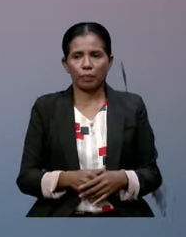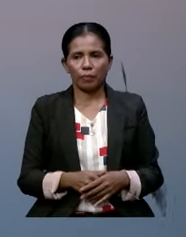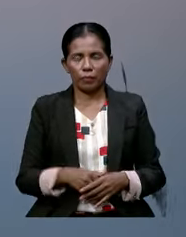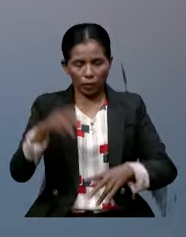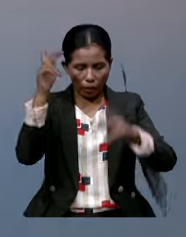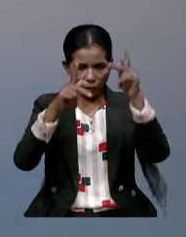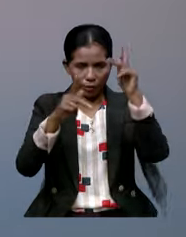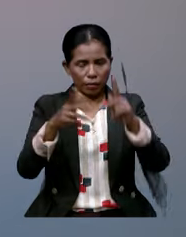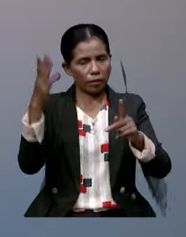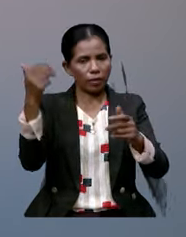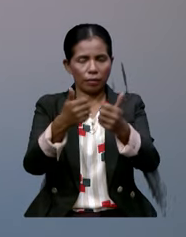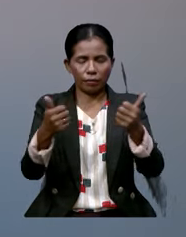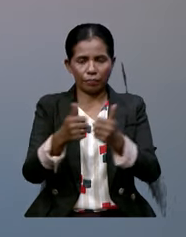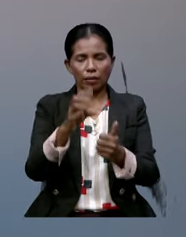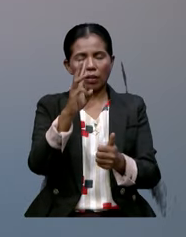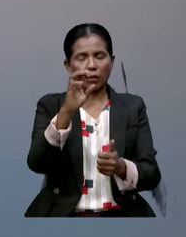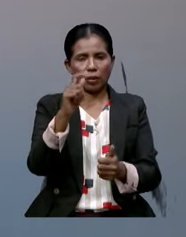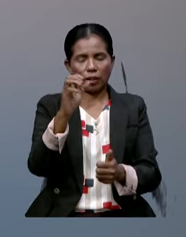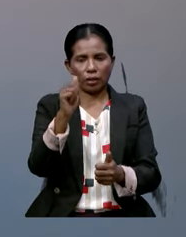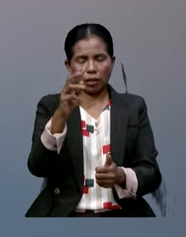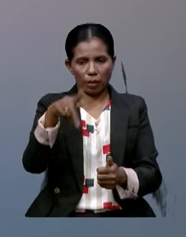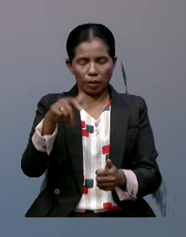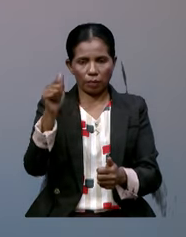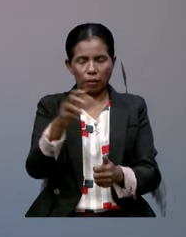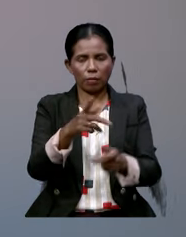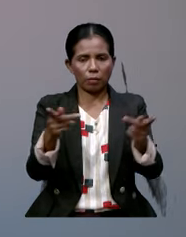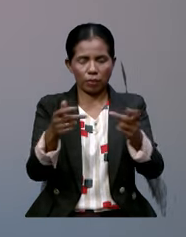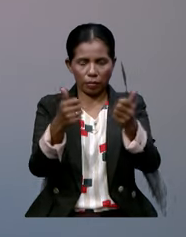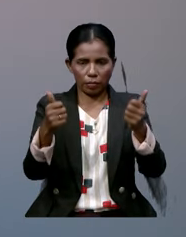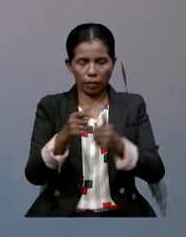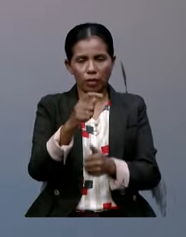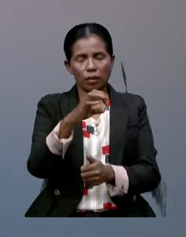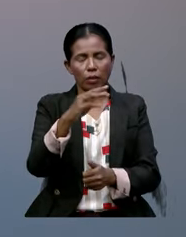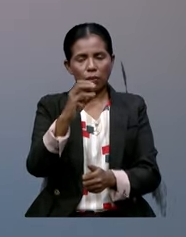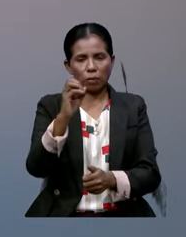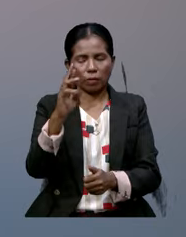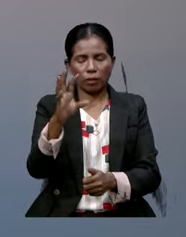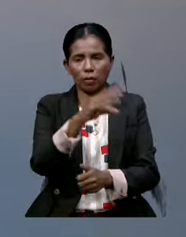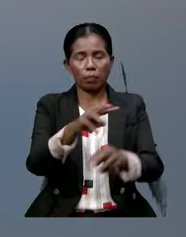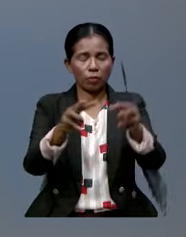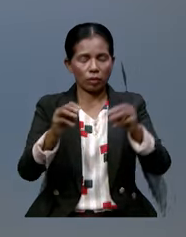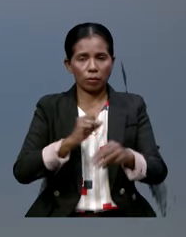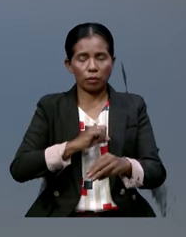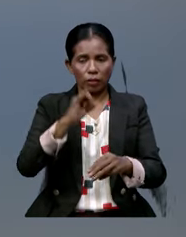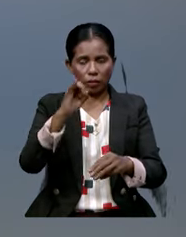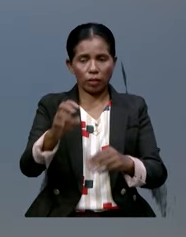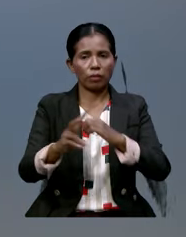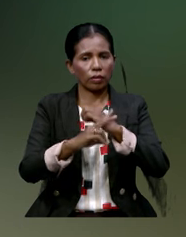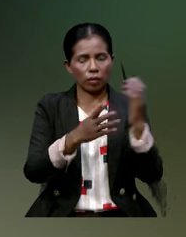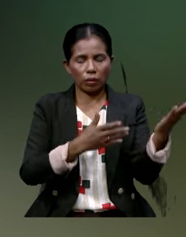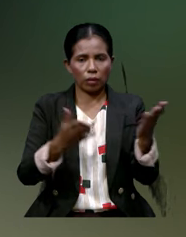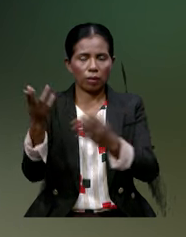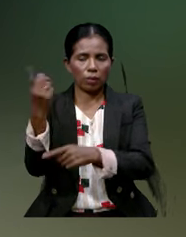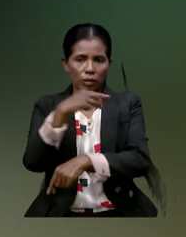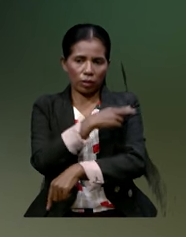não aconteça, e aldeia Oetaba, Suco Beceu, posto administrativo de Ilomar, município Covalima, no vítima transporta uma mãe hospital